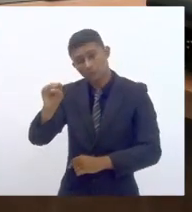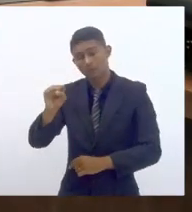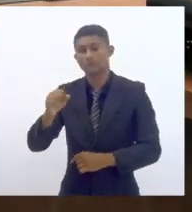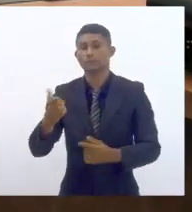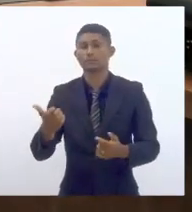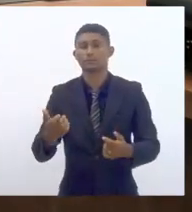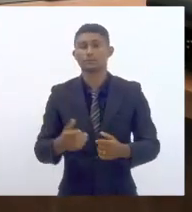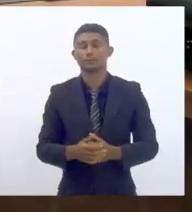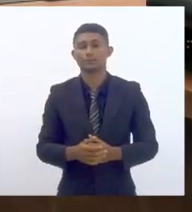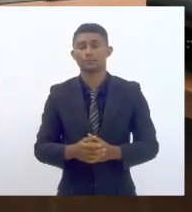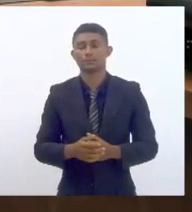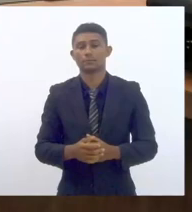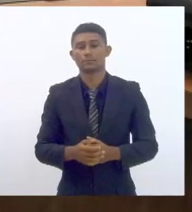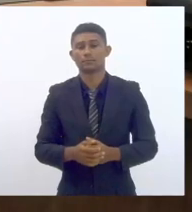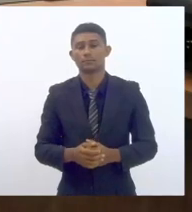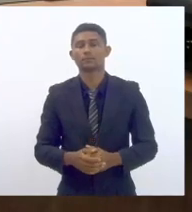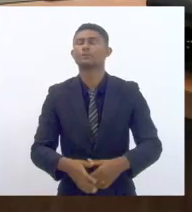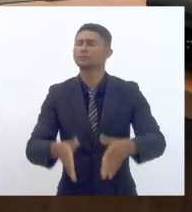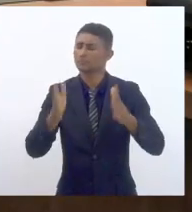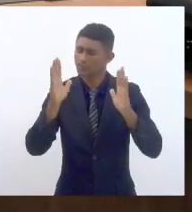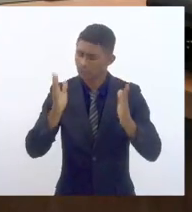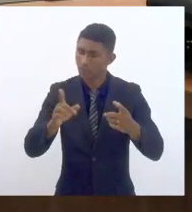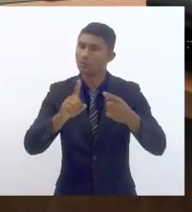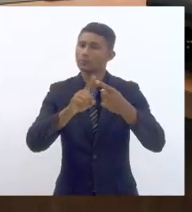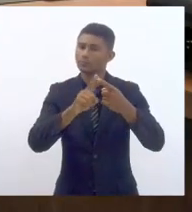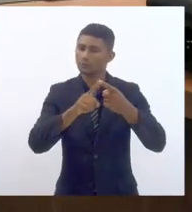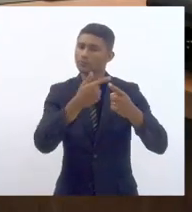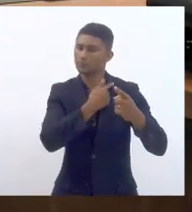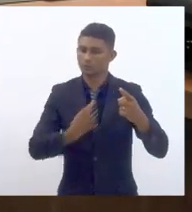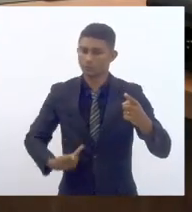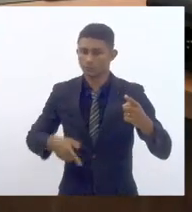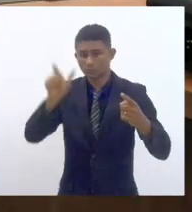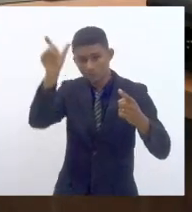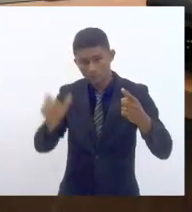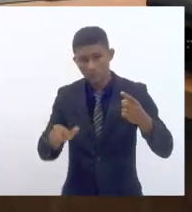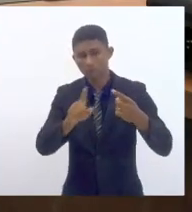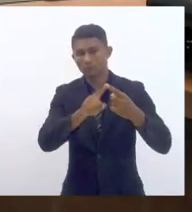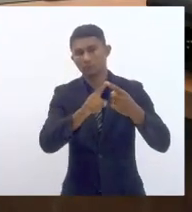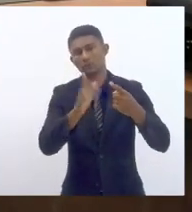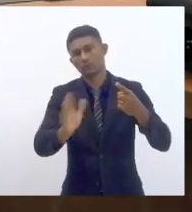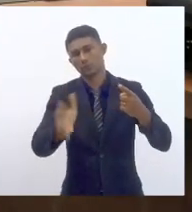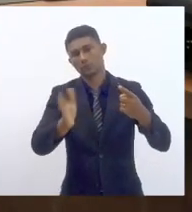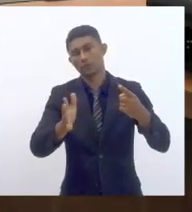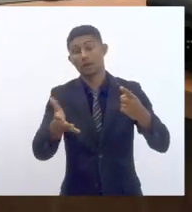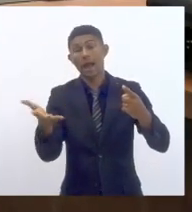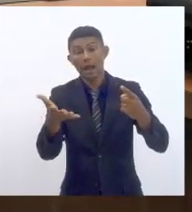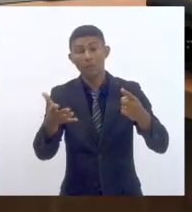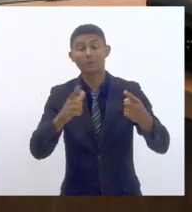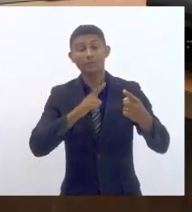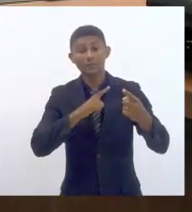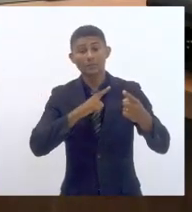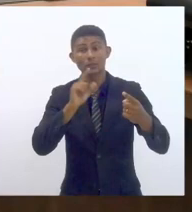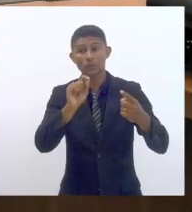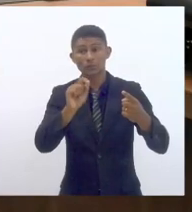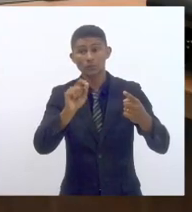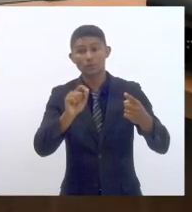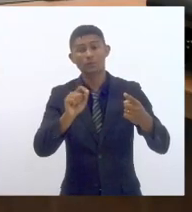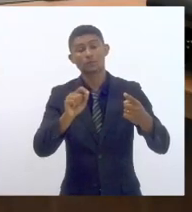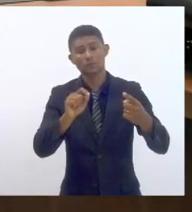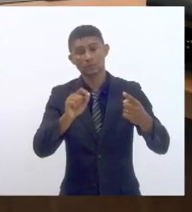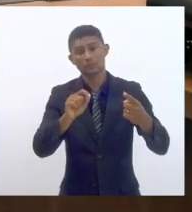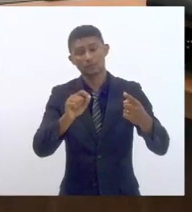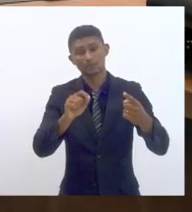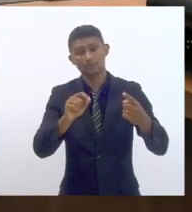precisa. Já fez uma parte, o governador, agora tem 3.6. É